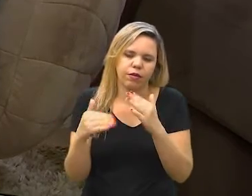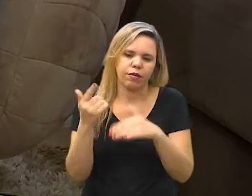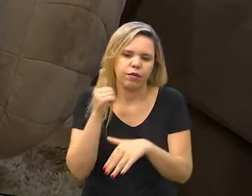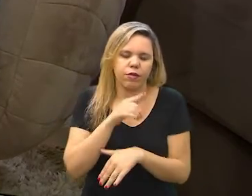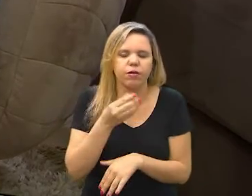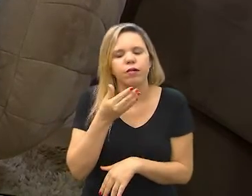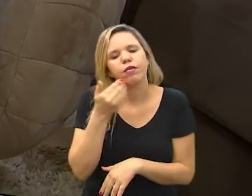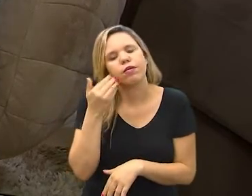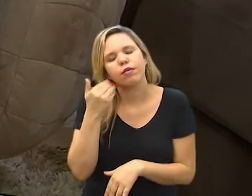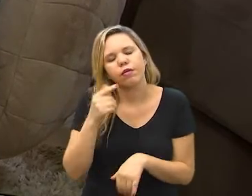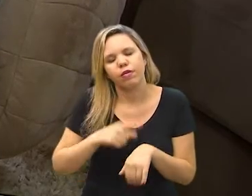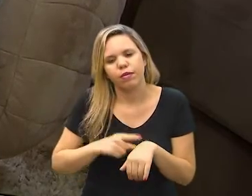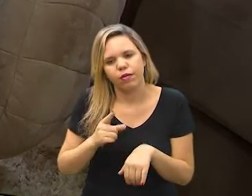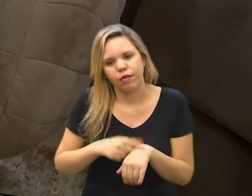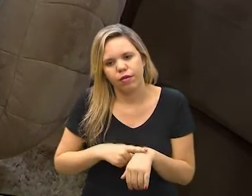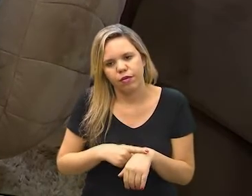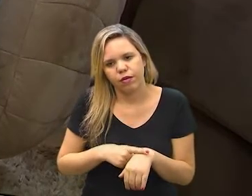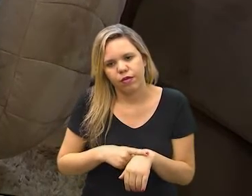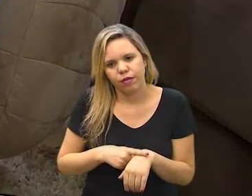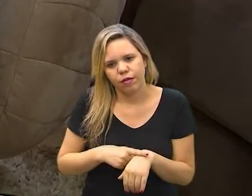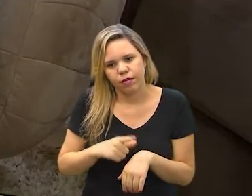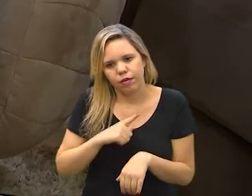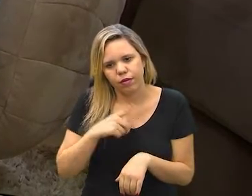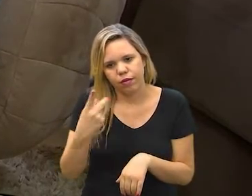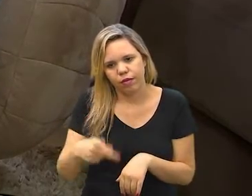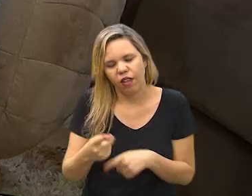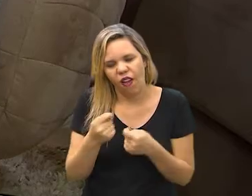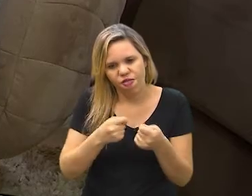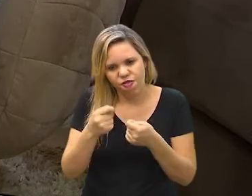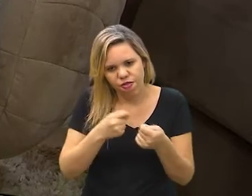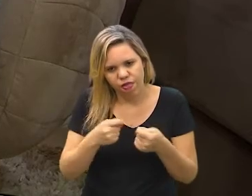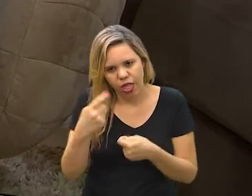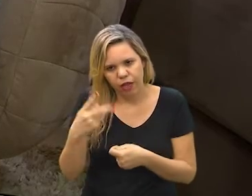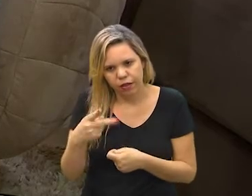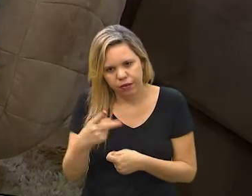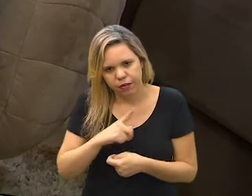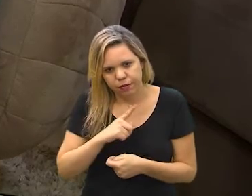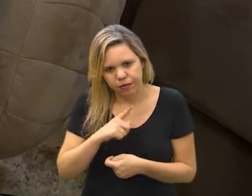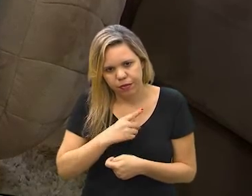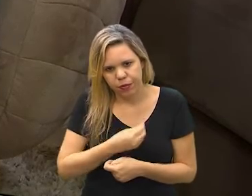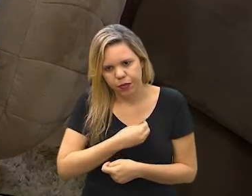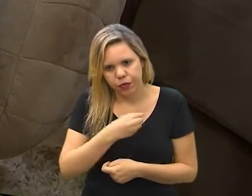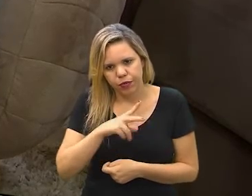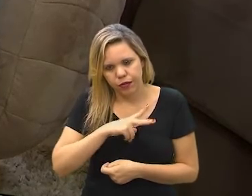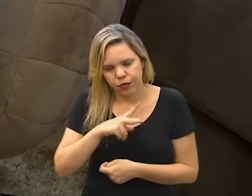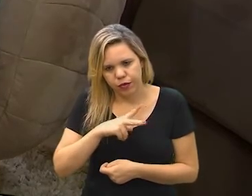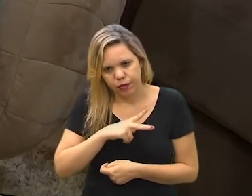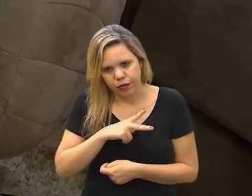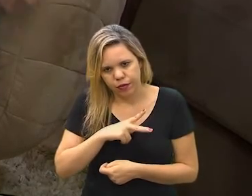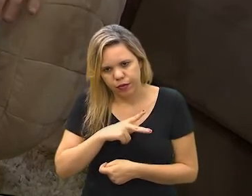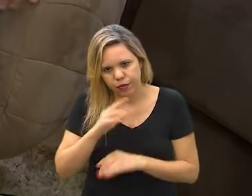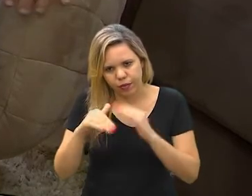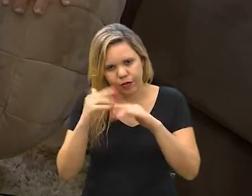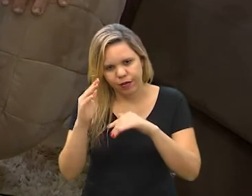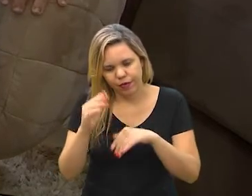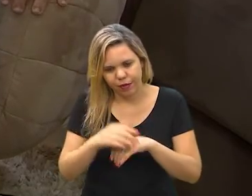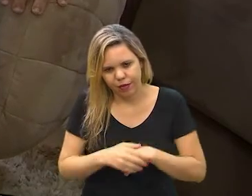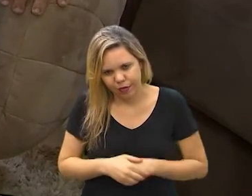desenvolver, aproveitar esse momento para poder ter o seu negócio, para poder ter a sua vida pessoal mais